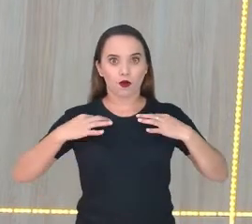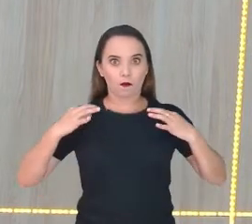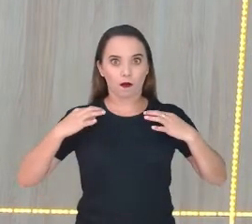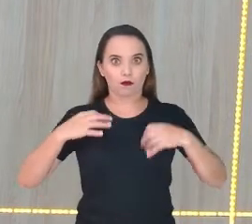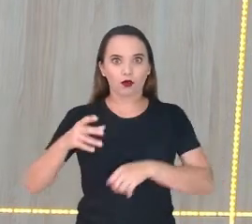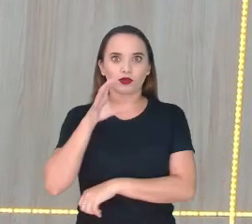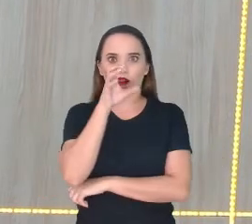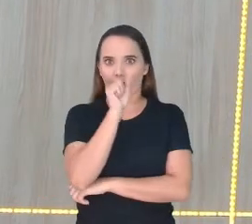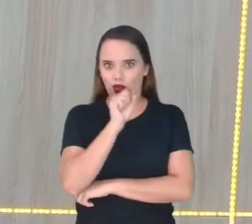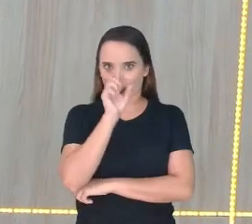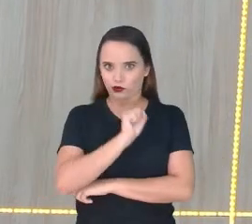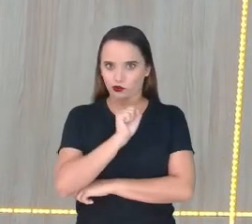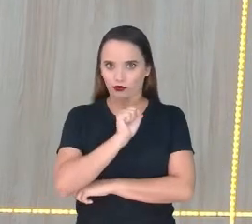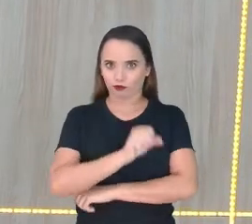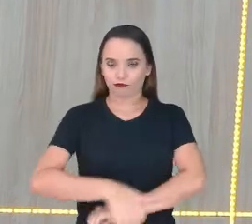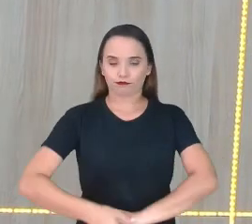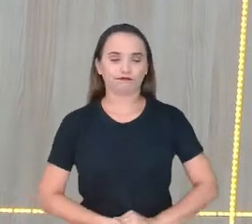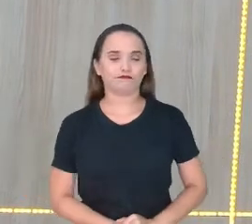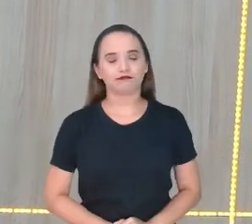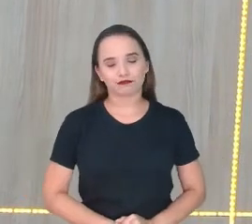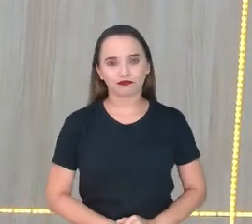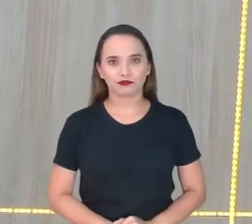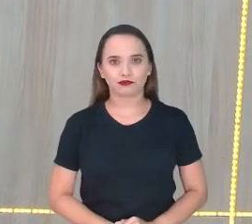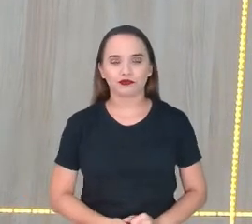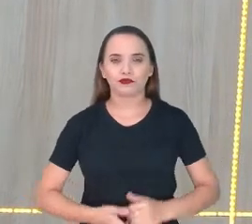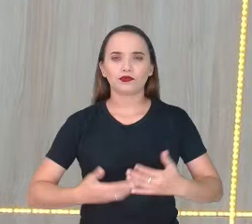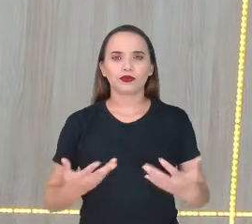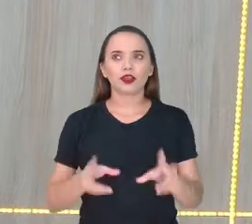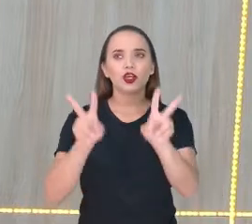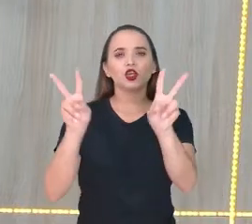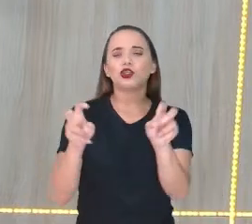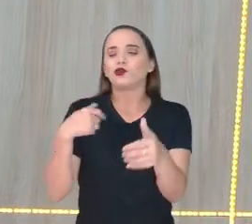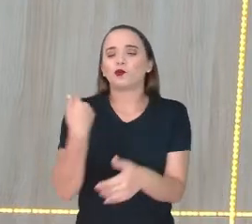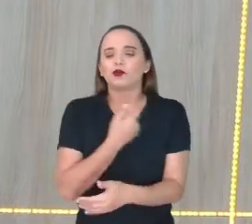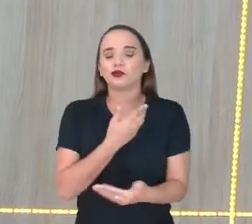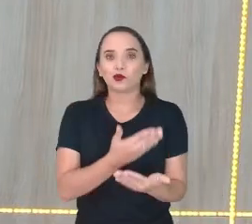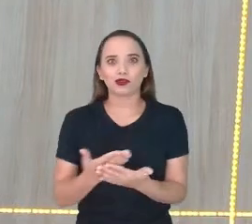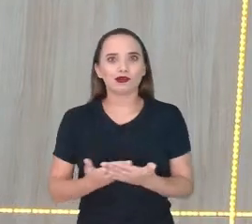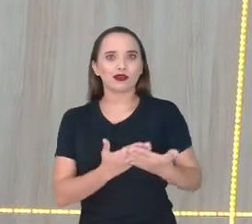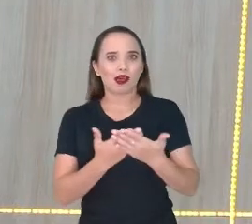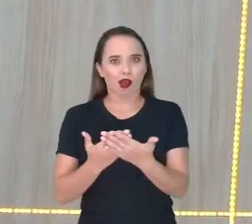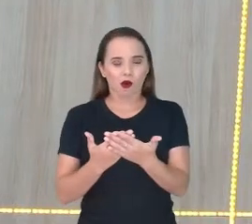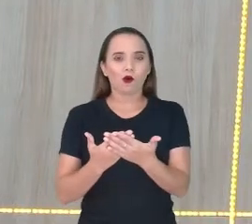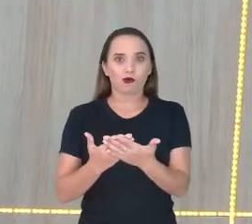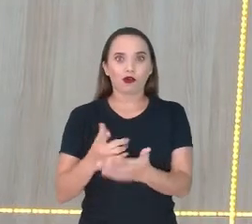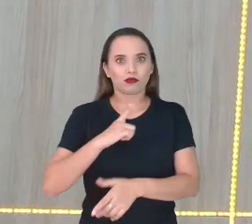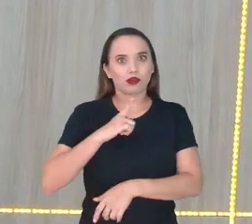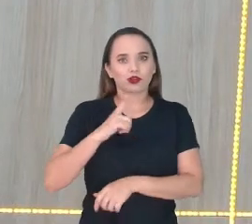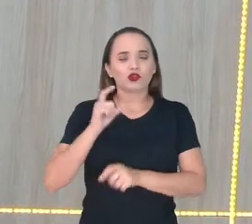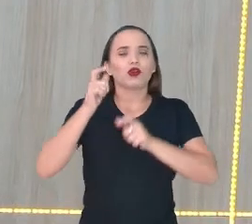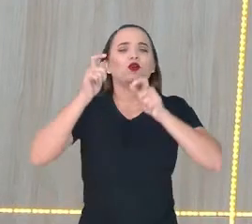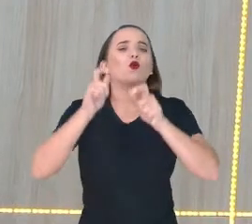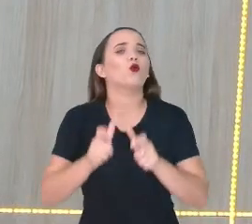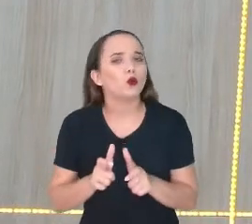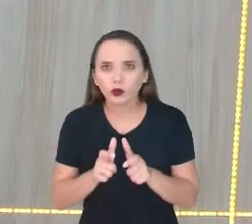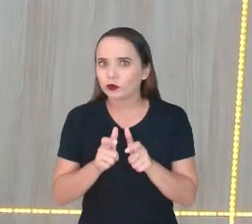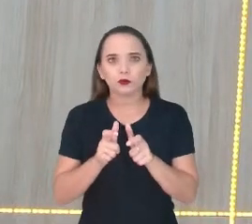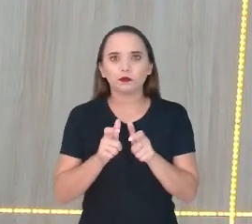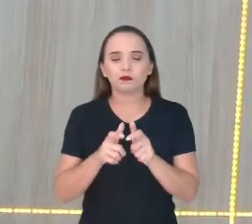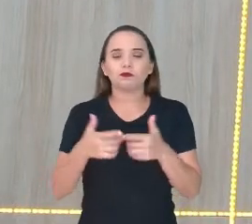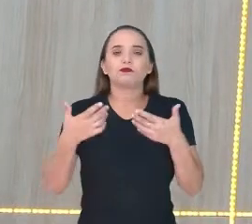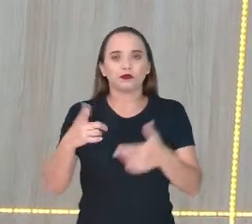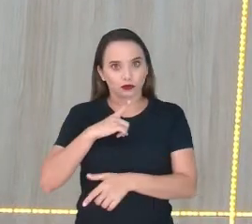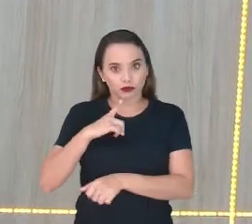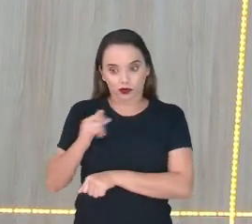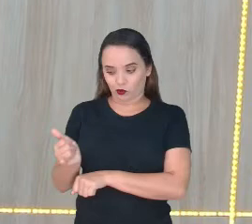laranja, tá? E falando sobre nossas aulas, elas estão disponíveis onde, Camille? Tanto